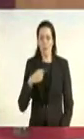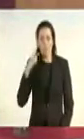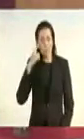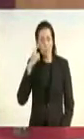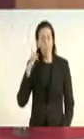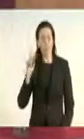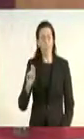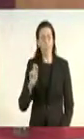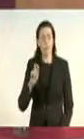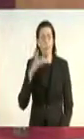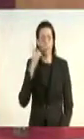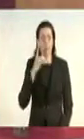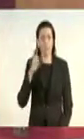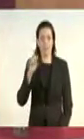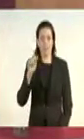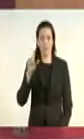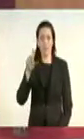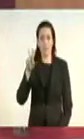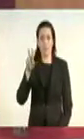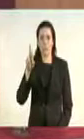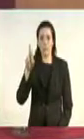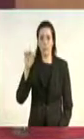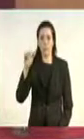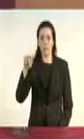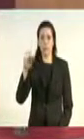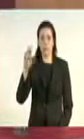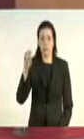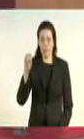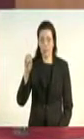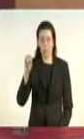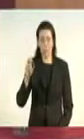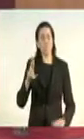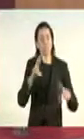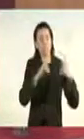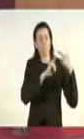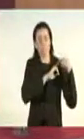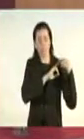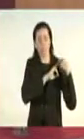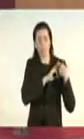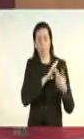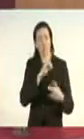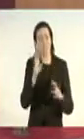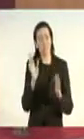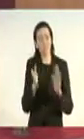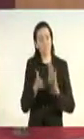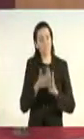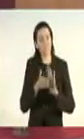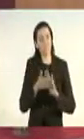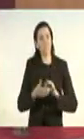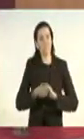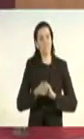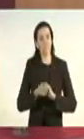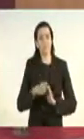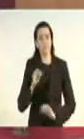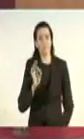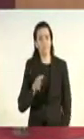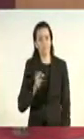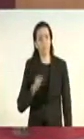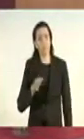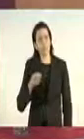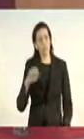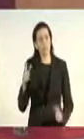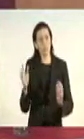missão de oposição, e nós tivemos a boa vontade e o